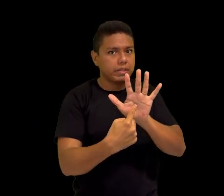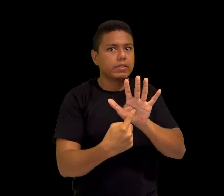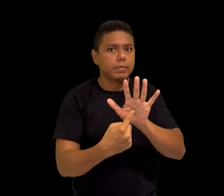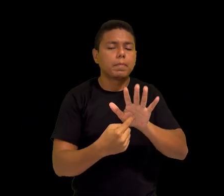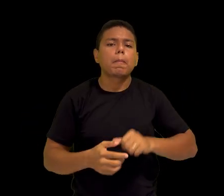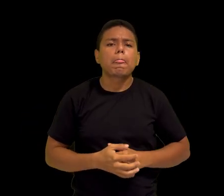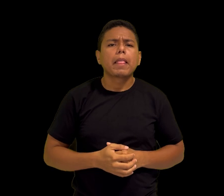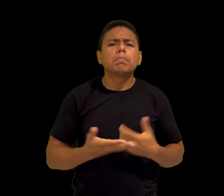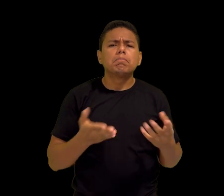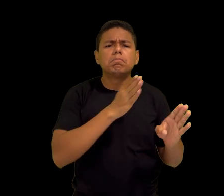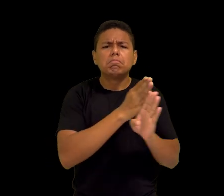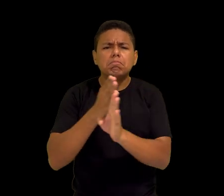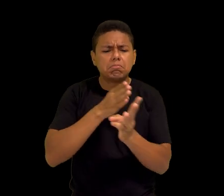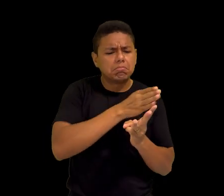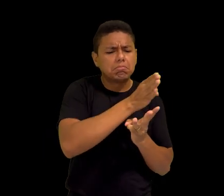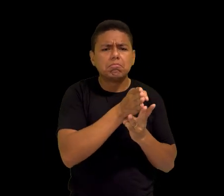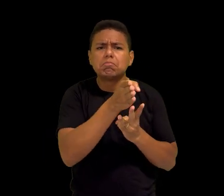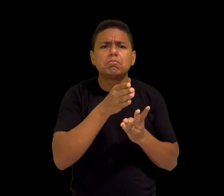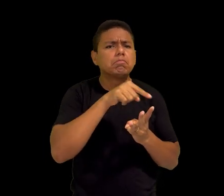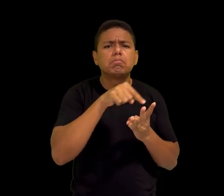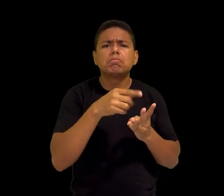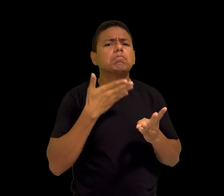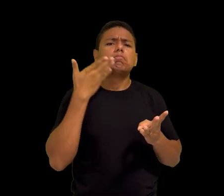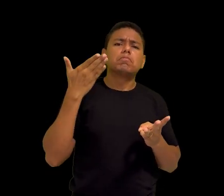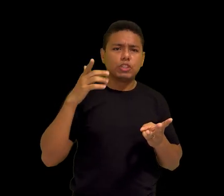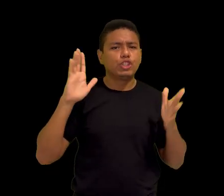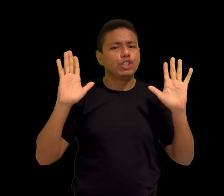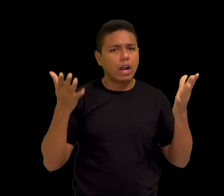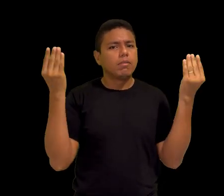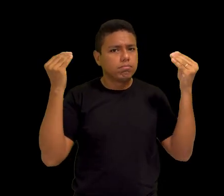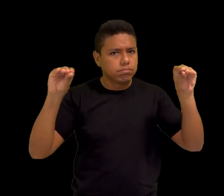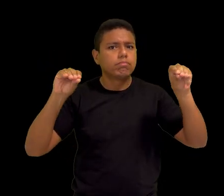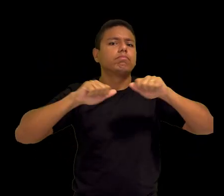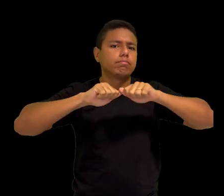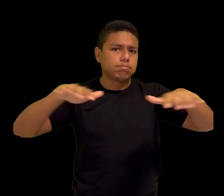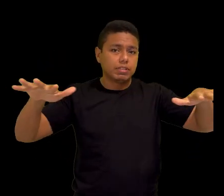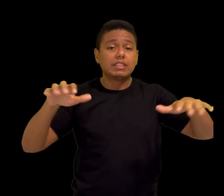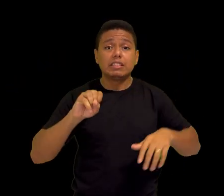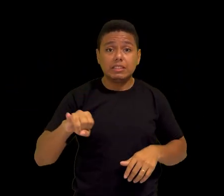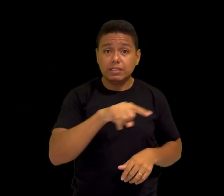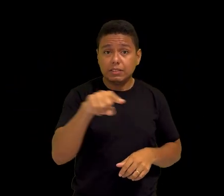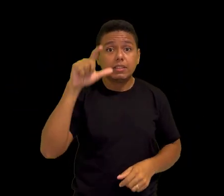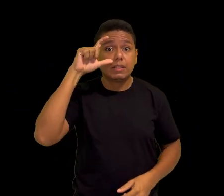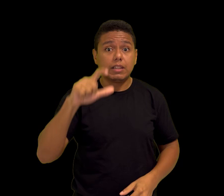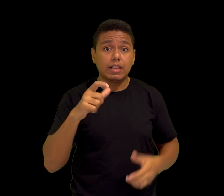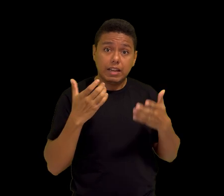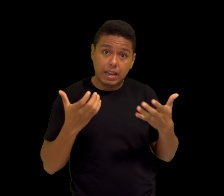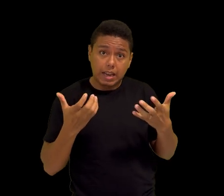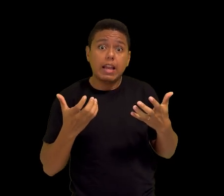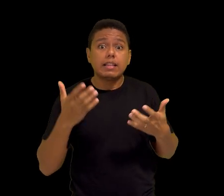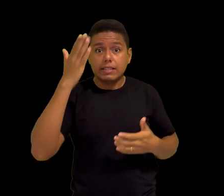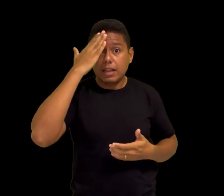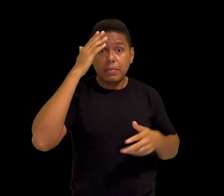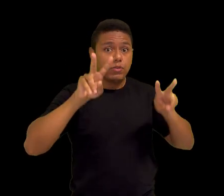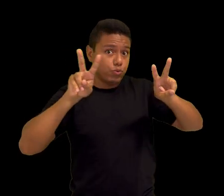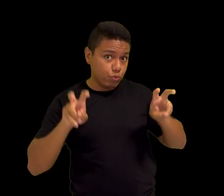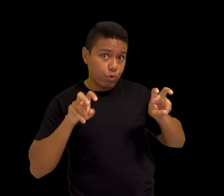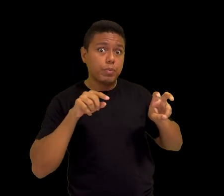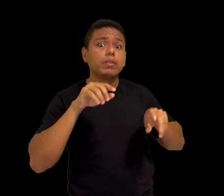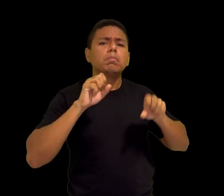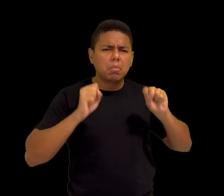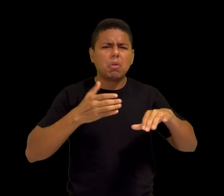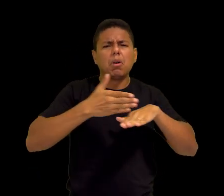os resultados do restante dos eixos já estão disponíveis, né? Então, quem tem interesse, né, em saúde e nutrição infantil tem